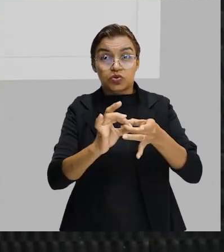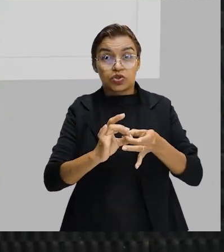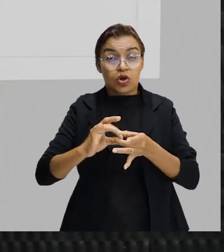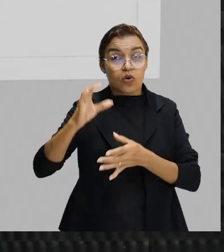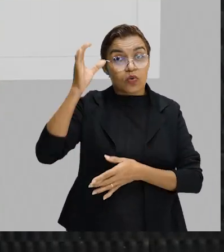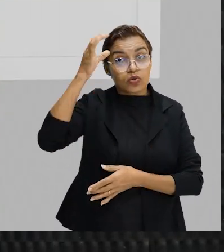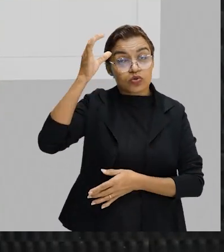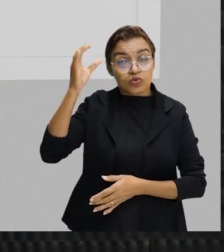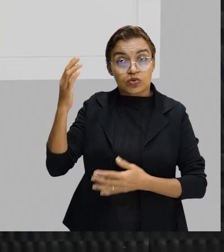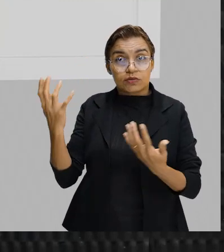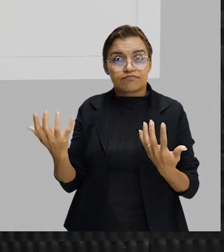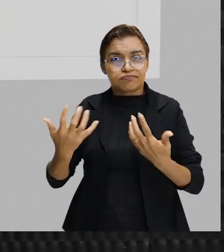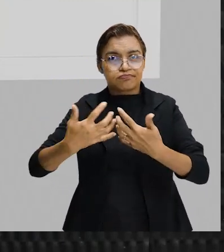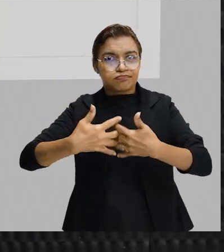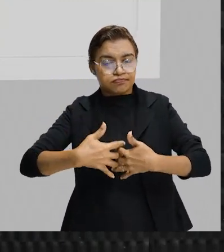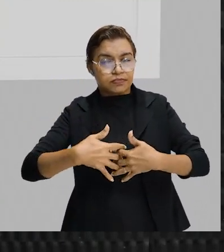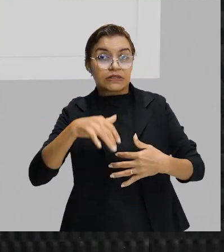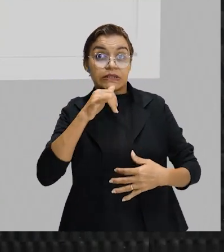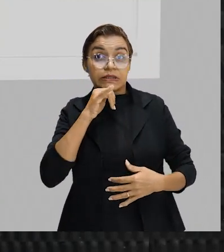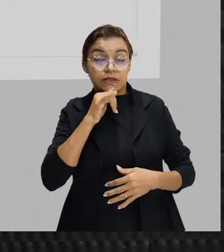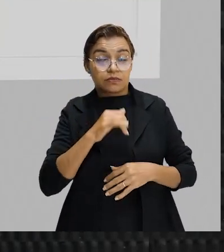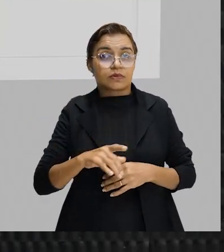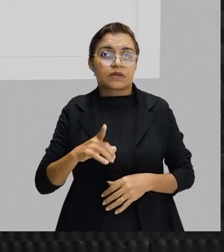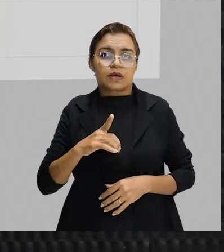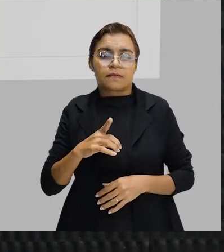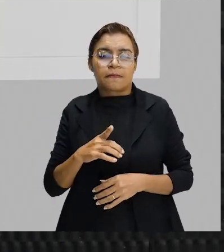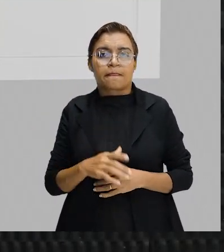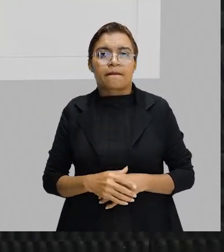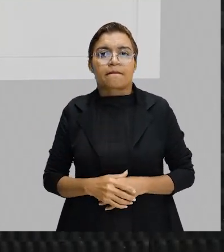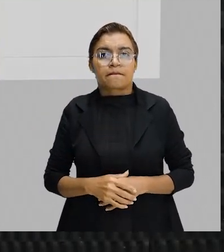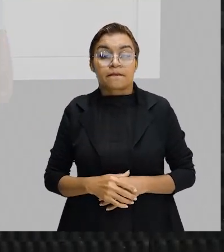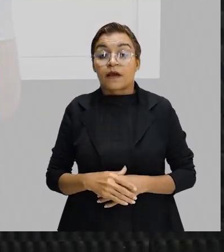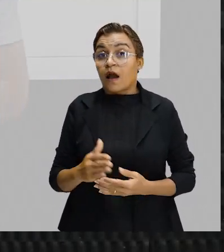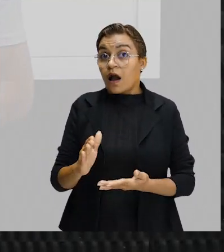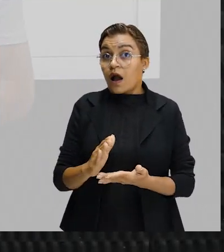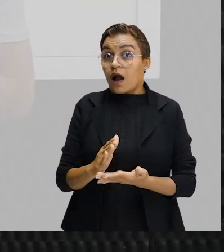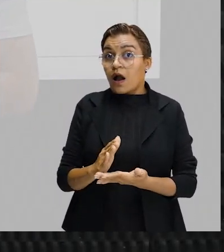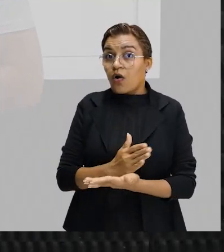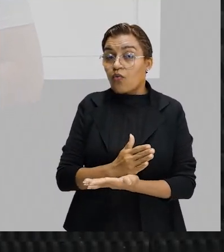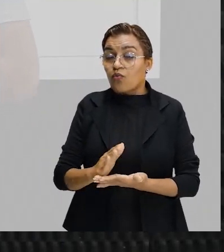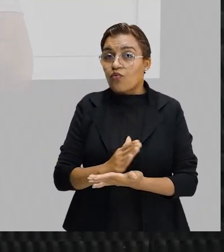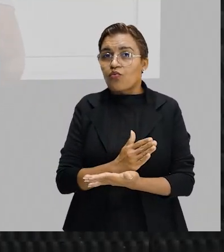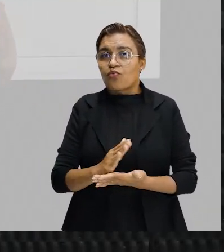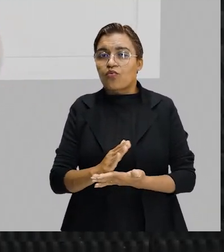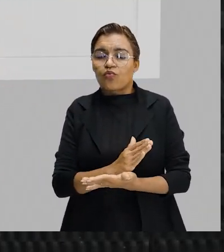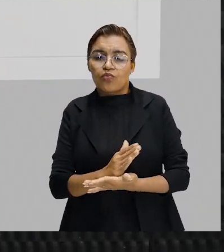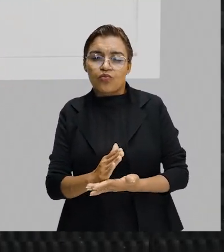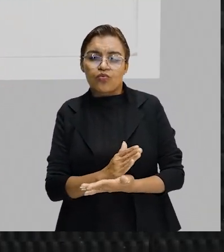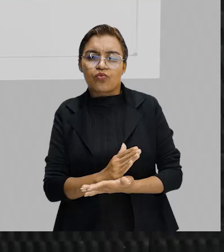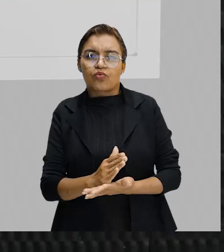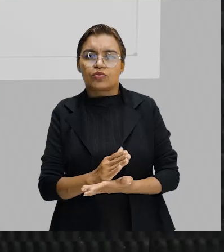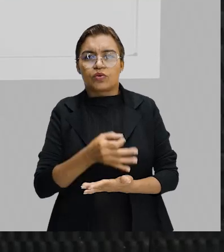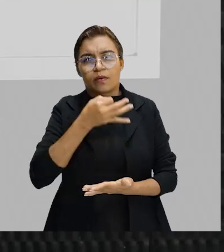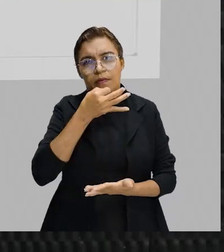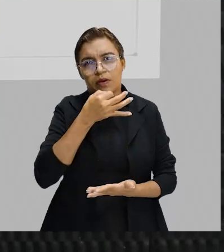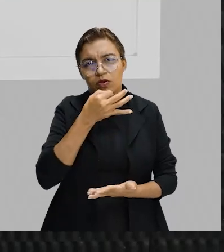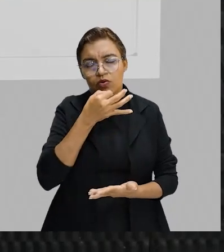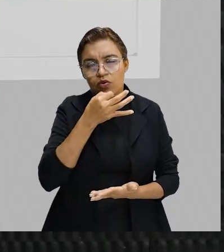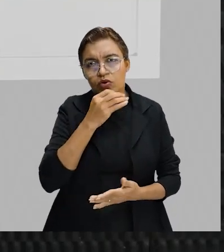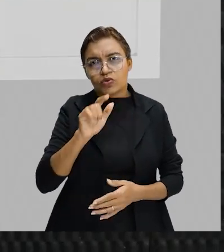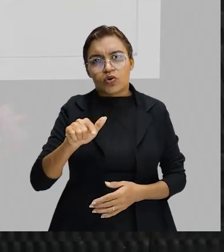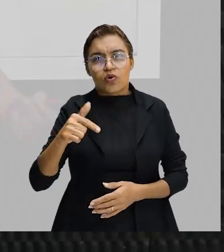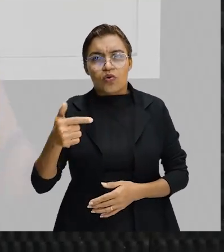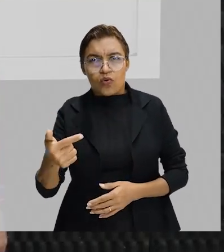culturas. Claro, um vai deixar alguma coisa e, claro, absorver outras, e outros vão deixar também